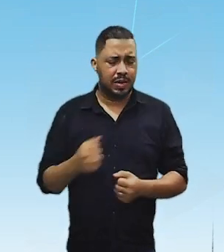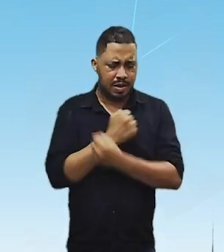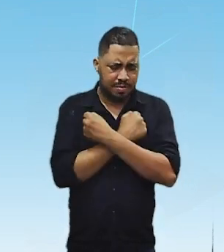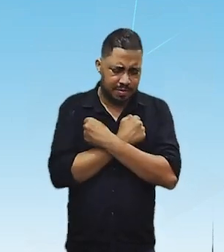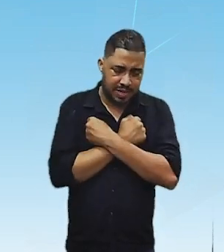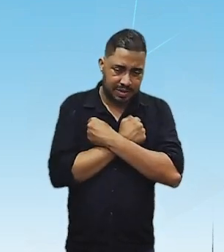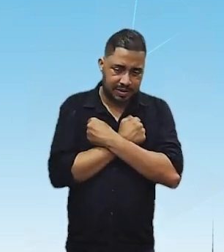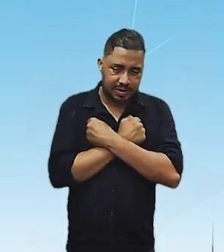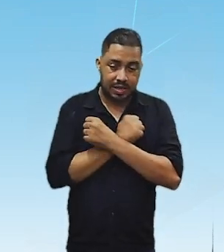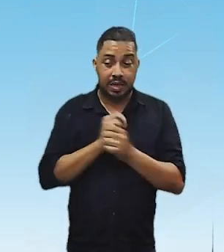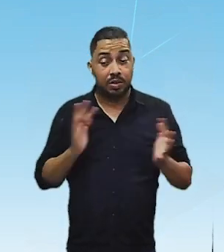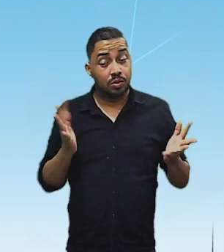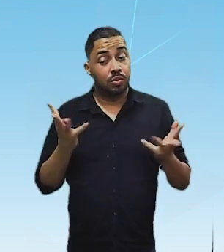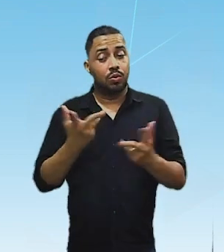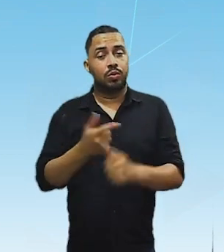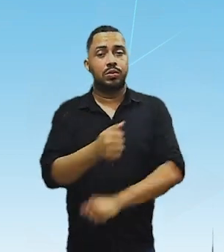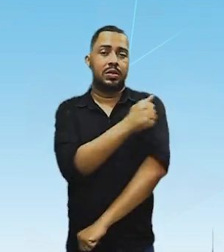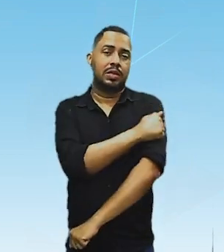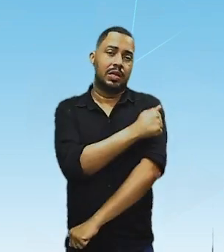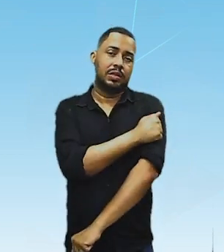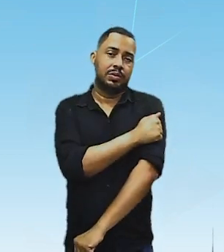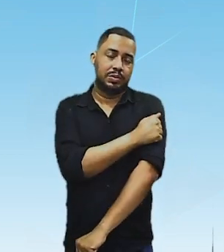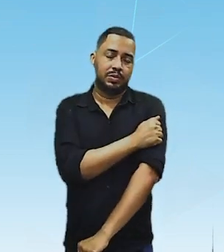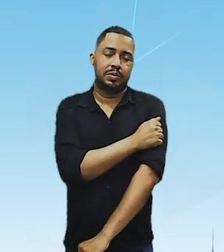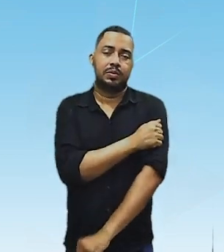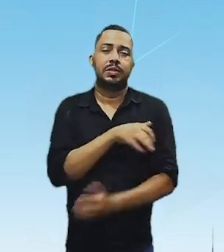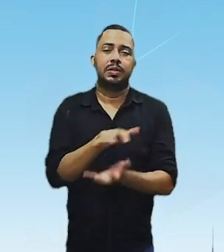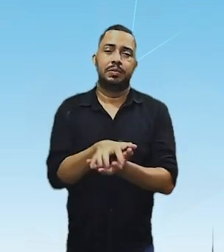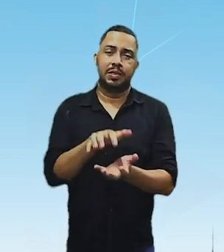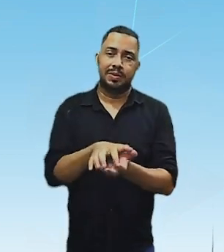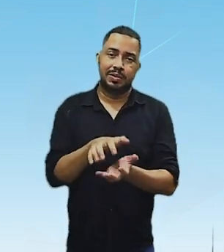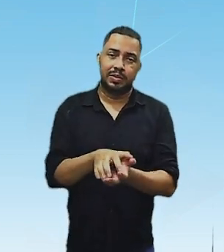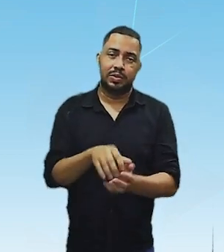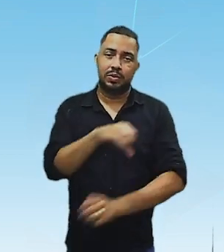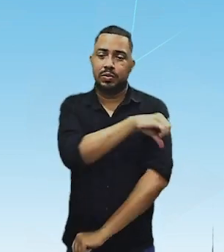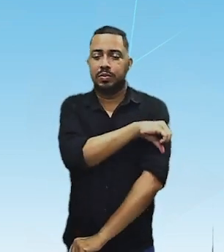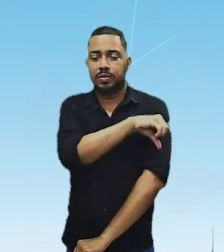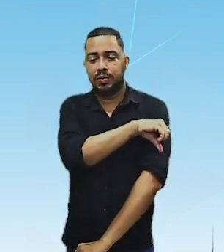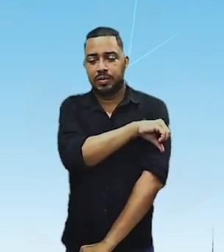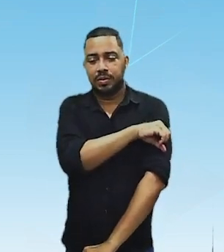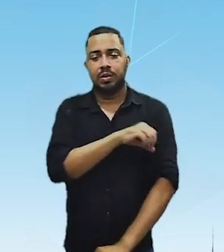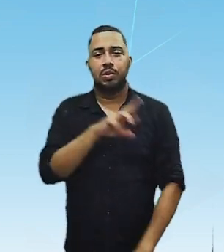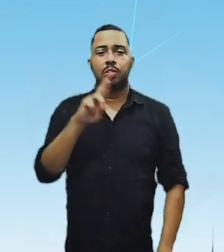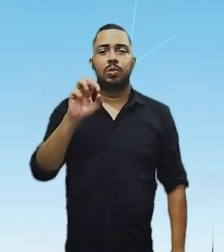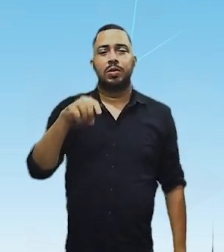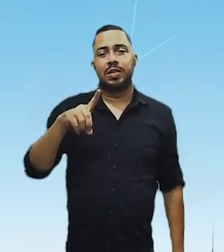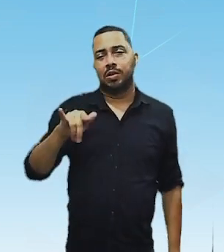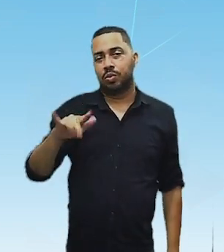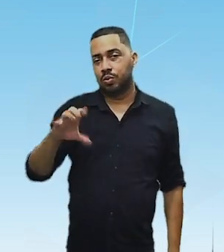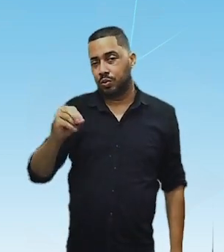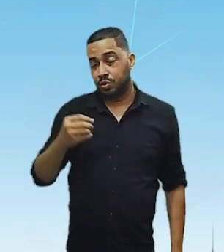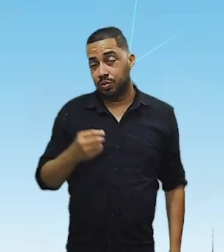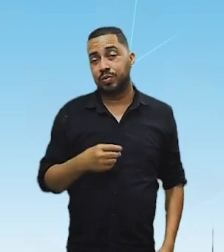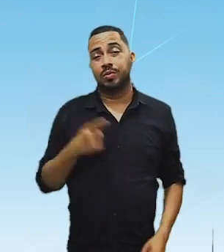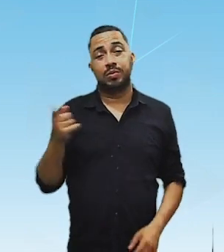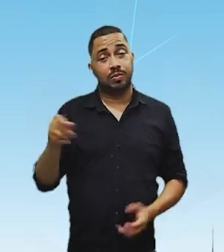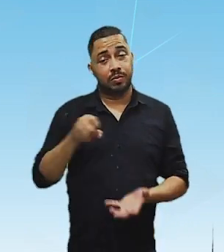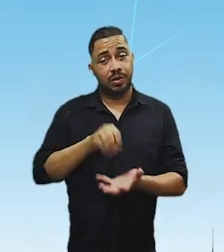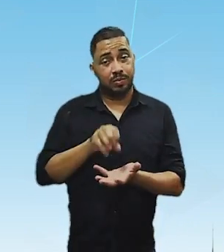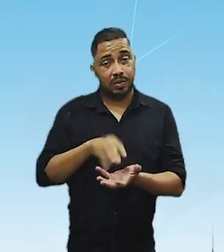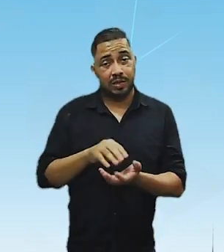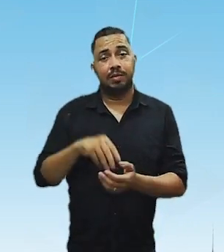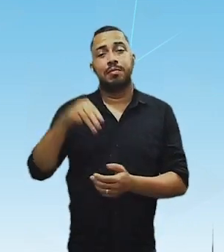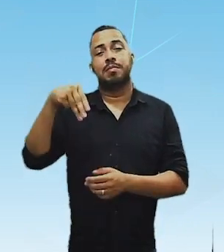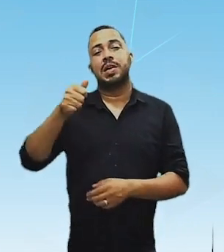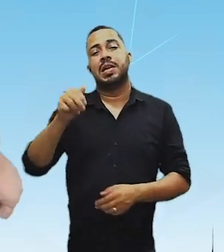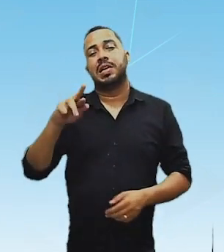a todos os estudantes do estado de Pernambuco do 9º ano, a Ronaldo aqui do EducaPE, a Maria José, que é